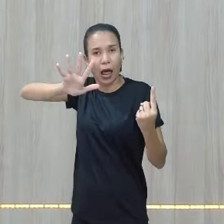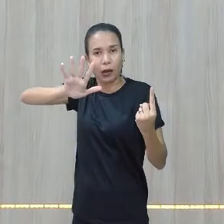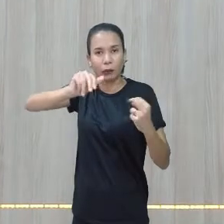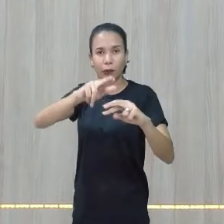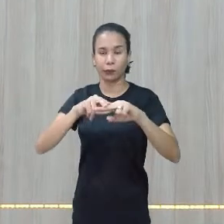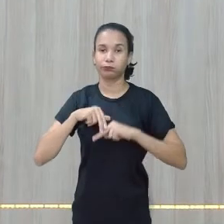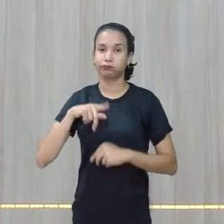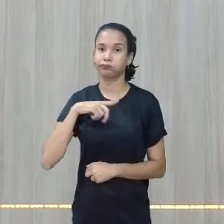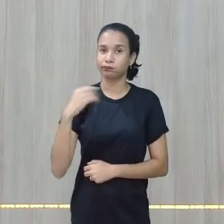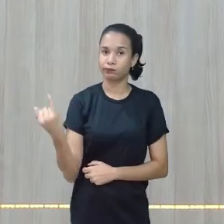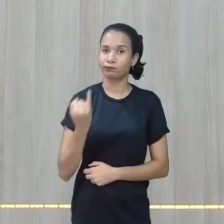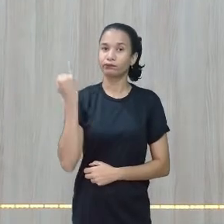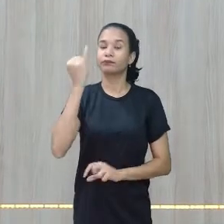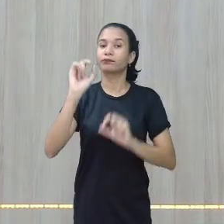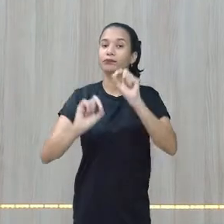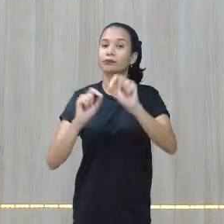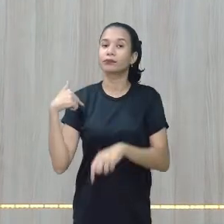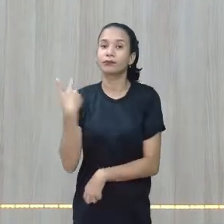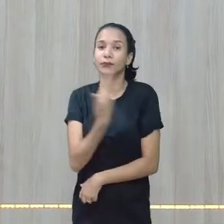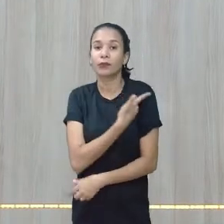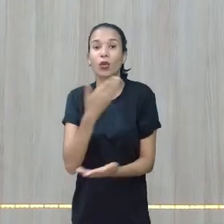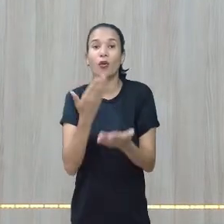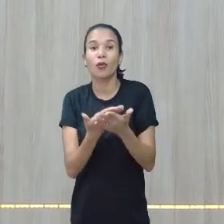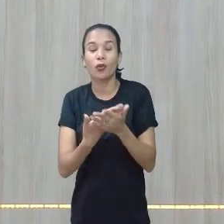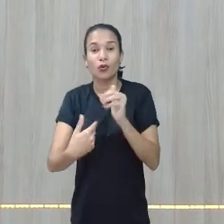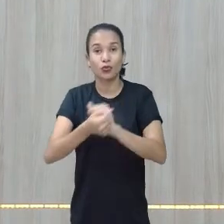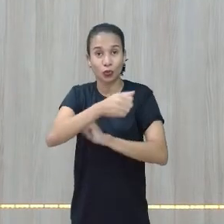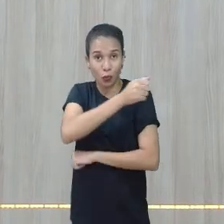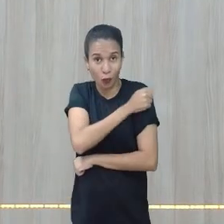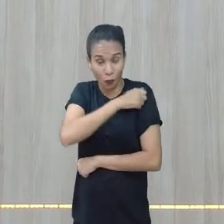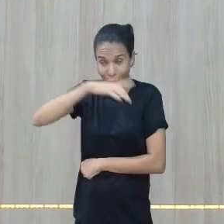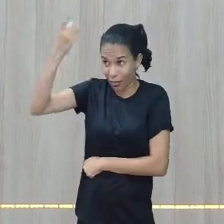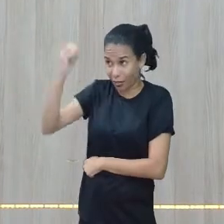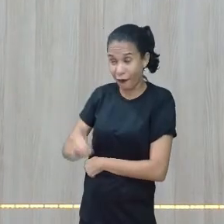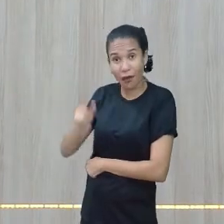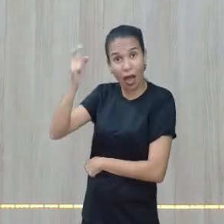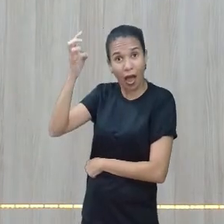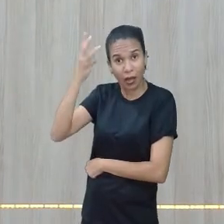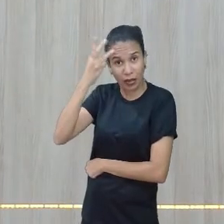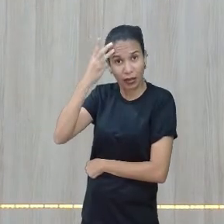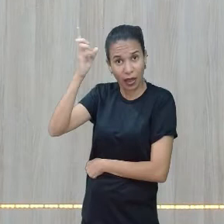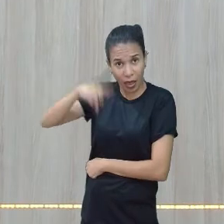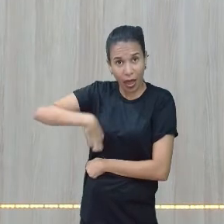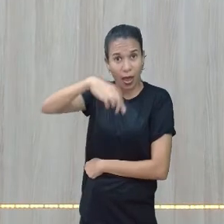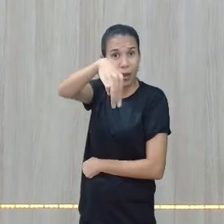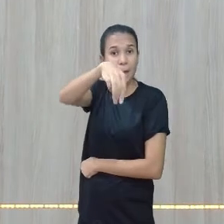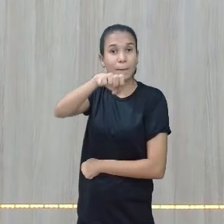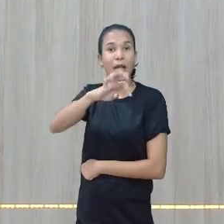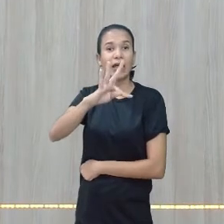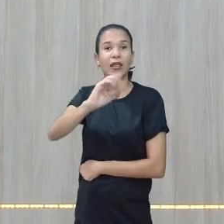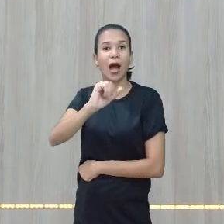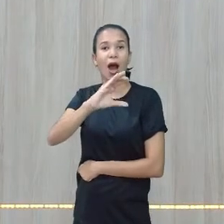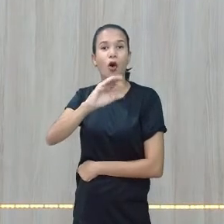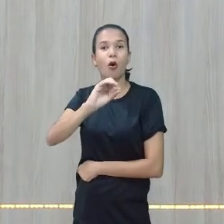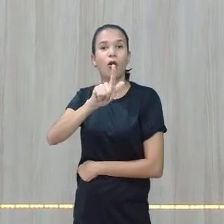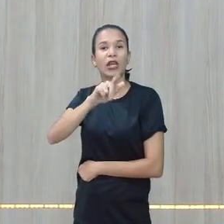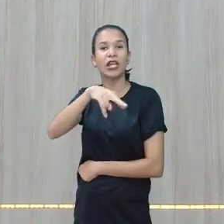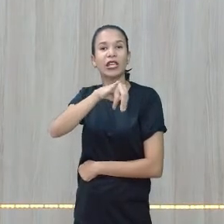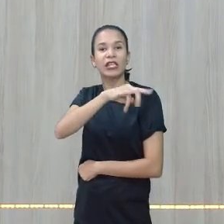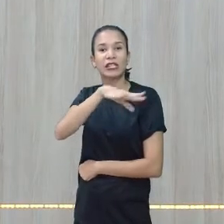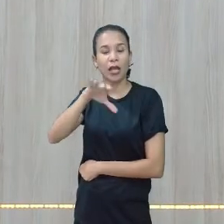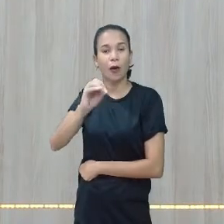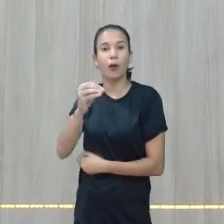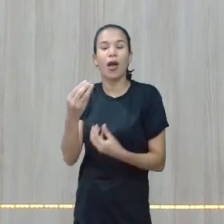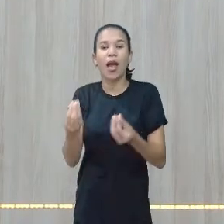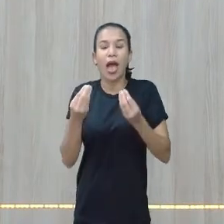dos aspectos importantes para a gente trabalhar com o estudante que tem deficiência intelectual é a metacognição, né? Como ele